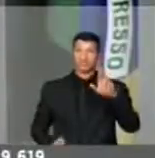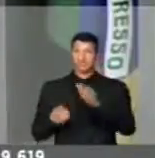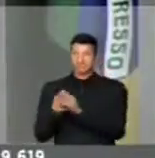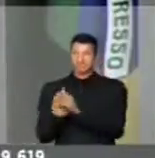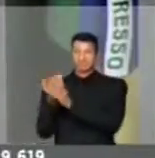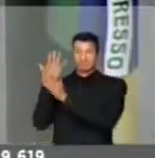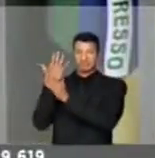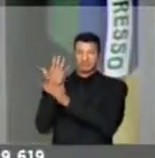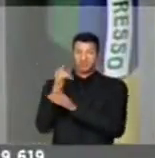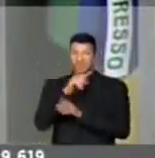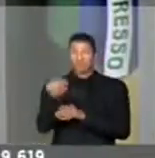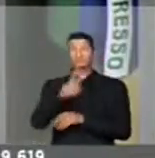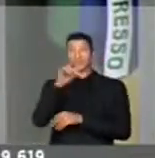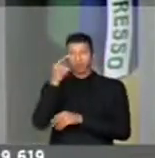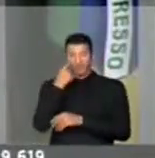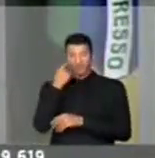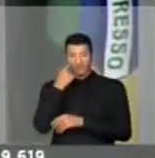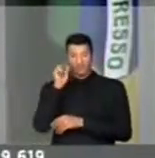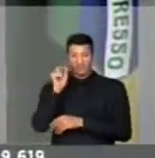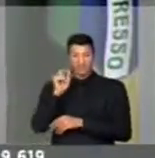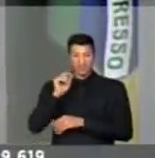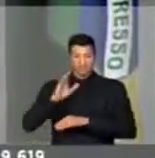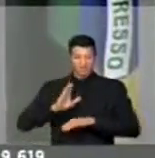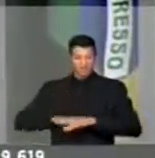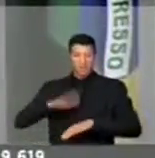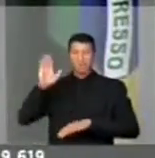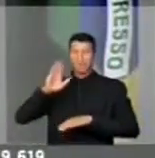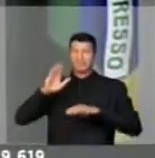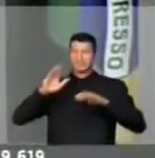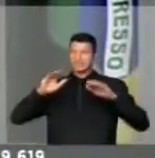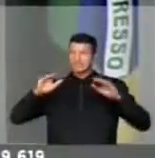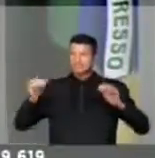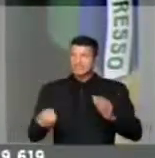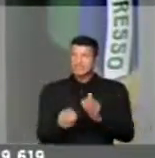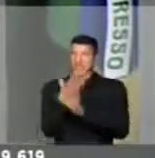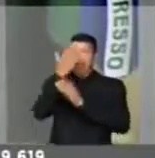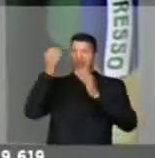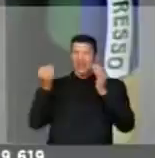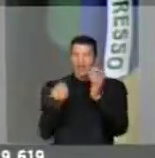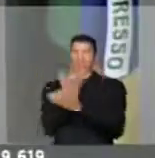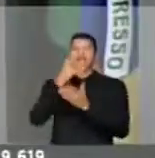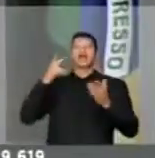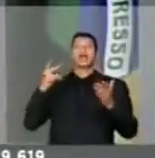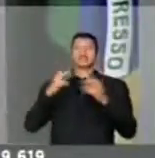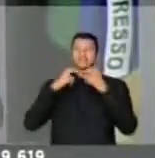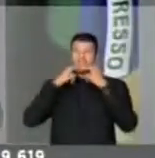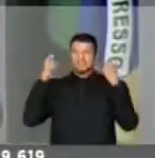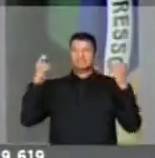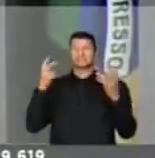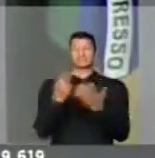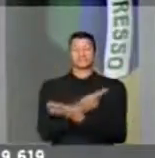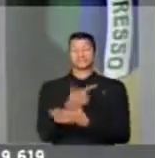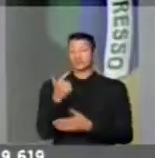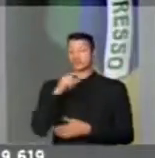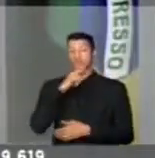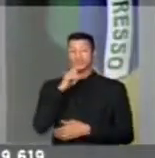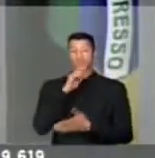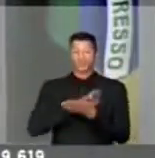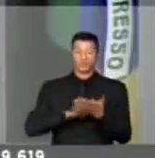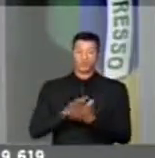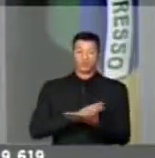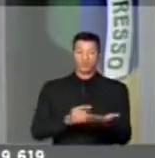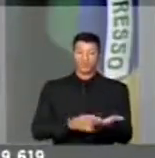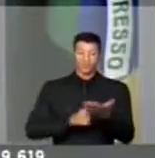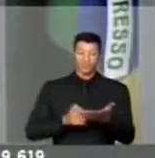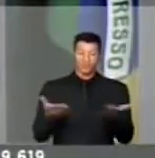instale, vocês vão ver que mais escândalos virão à tona. Eu não tenho dúvida disso. Por isso,